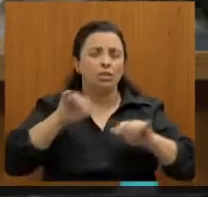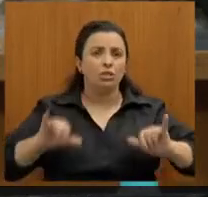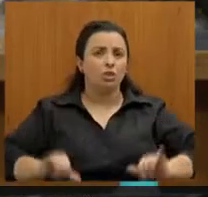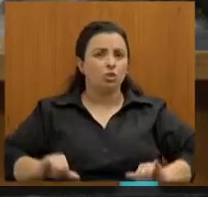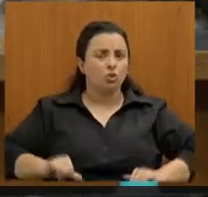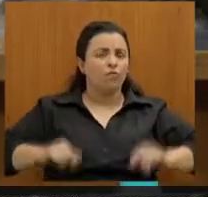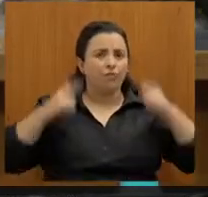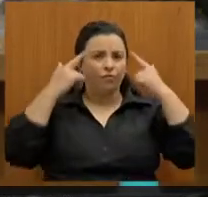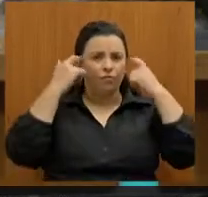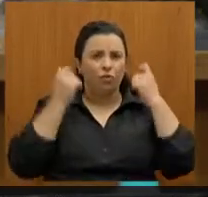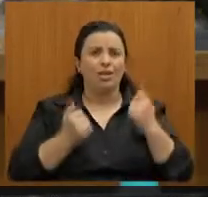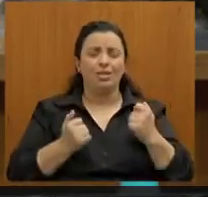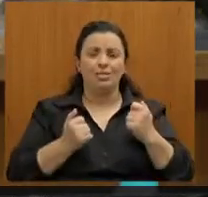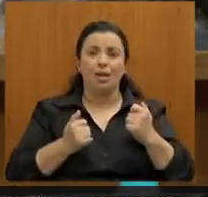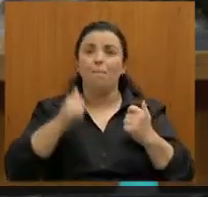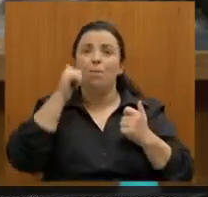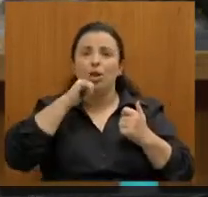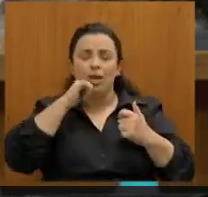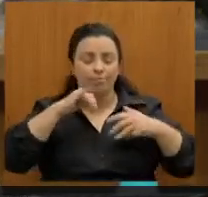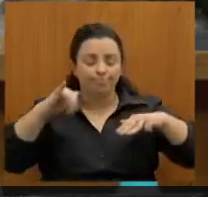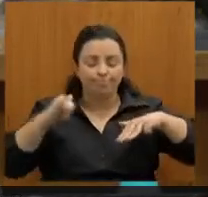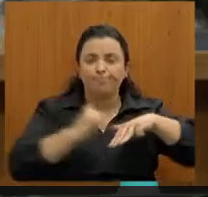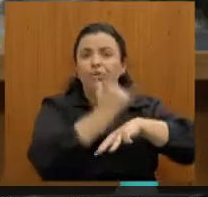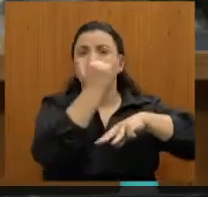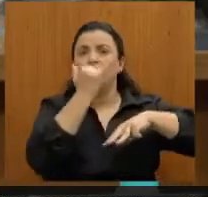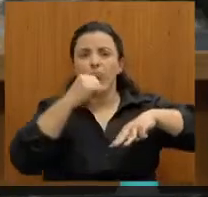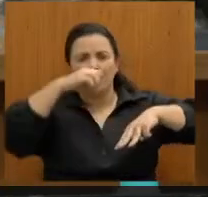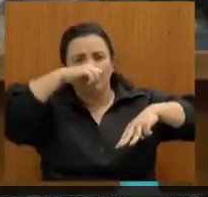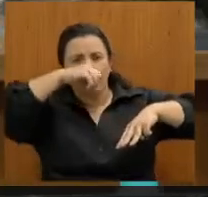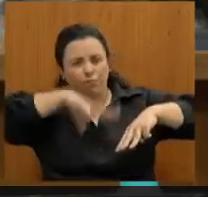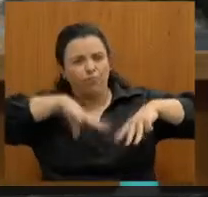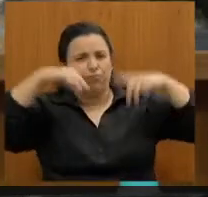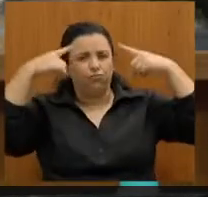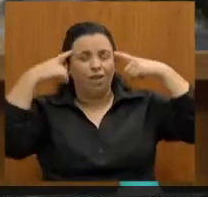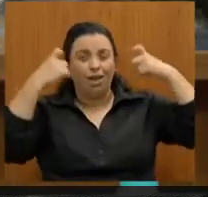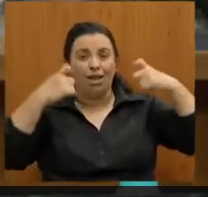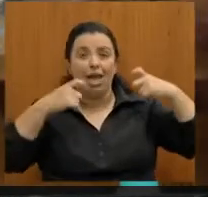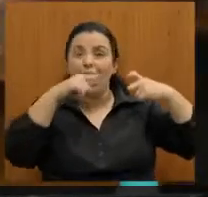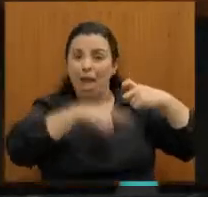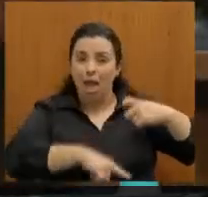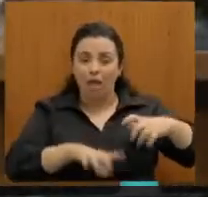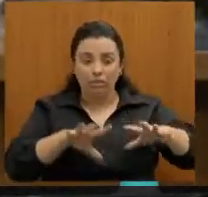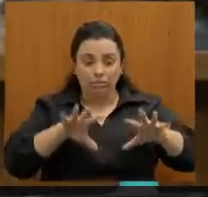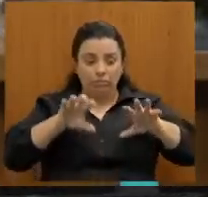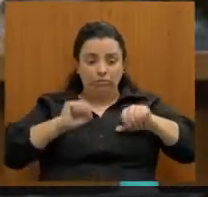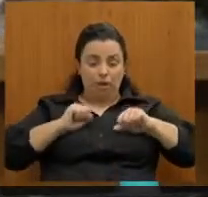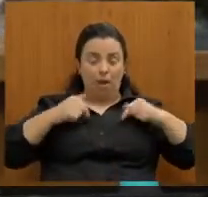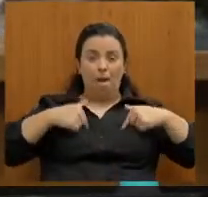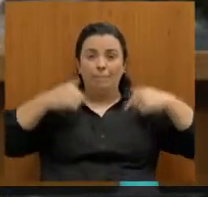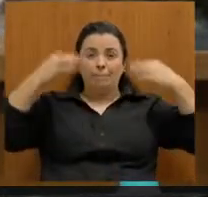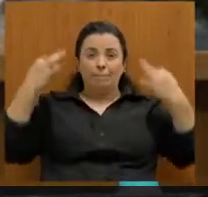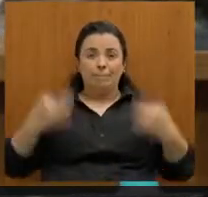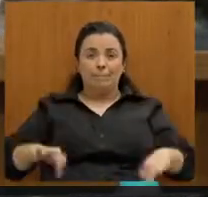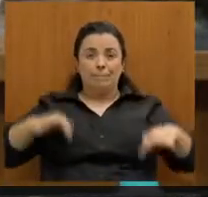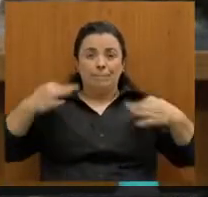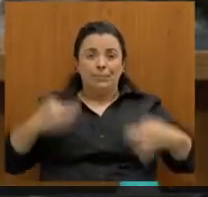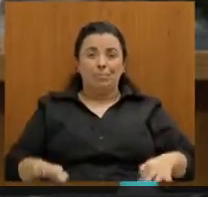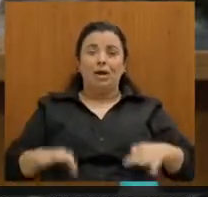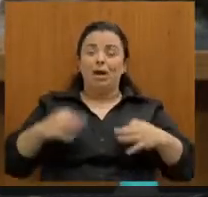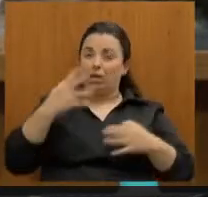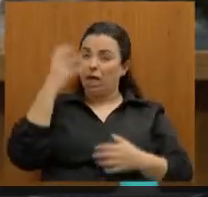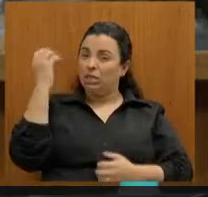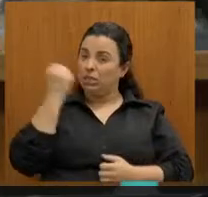tenho consigo marcas severas não desistiu de sua luta e levou